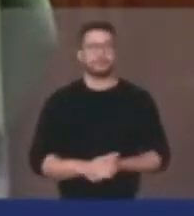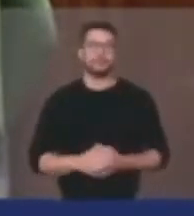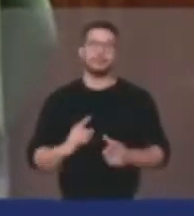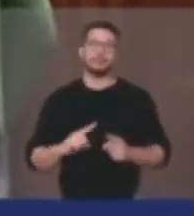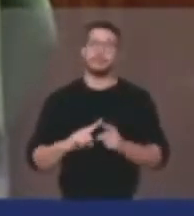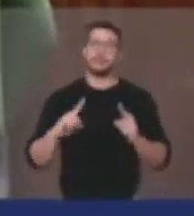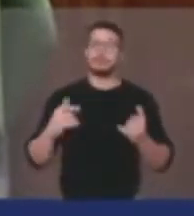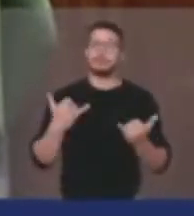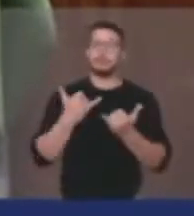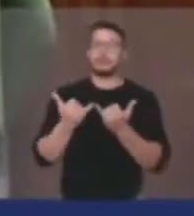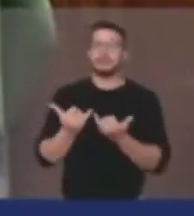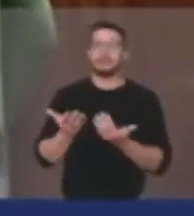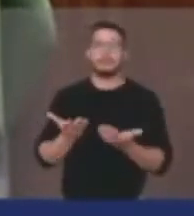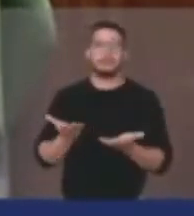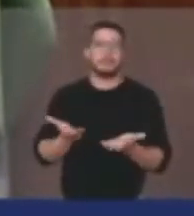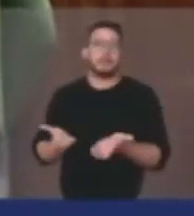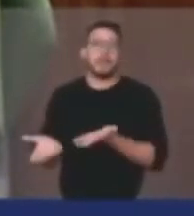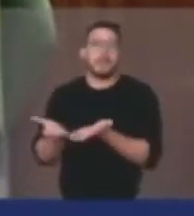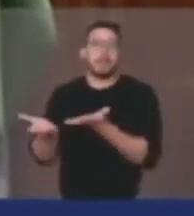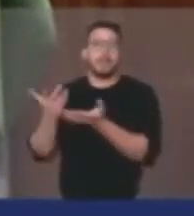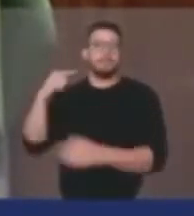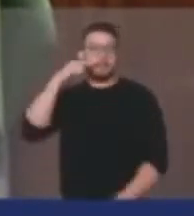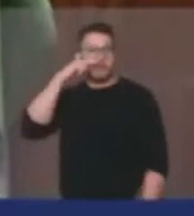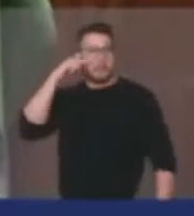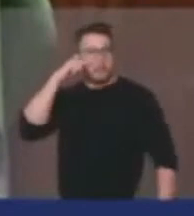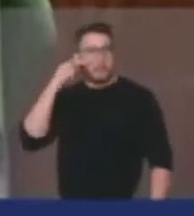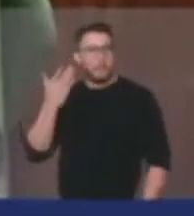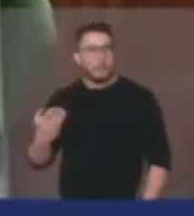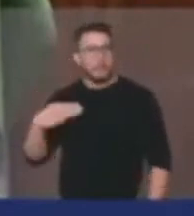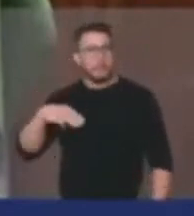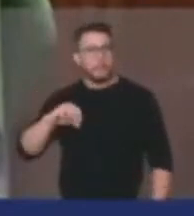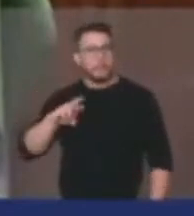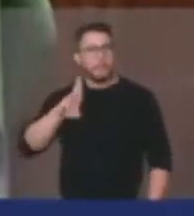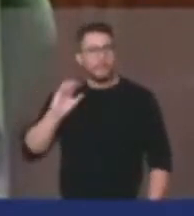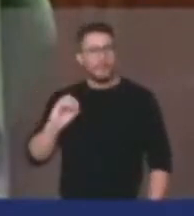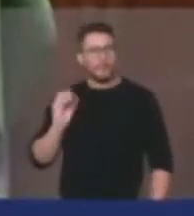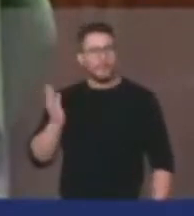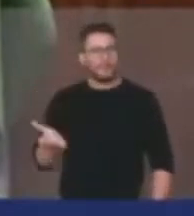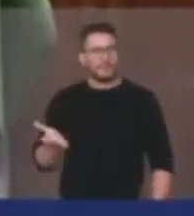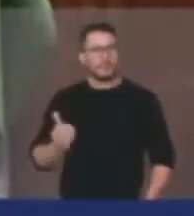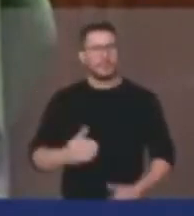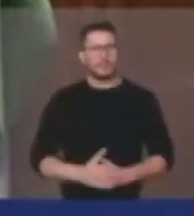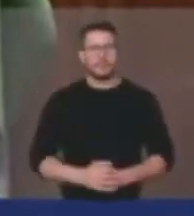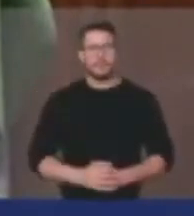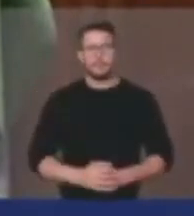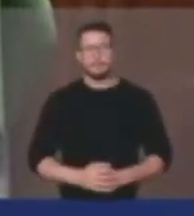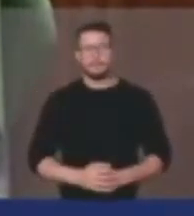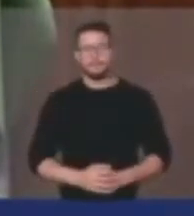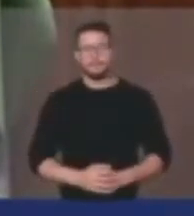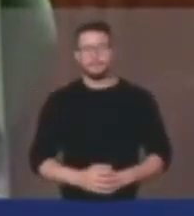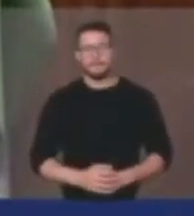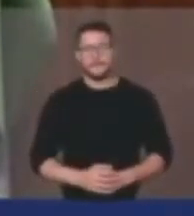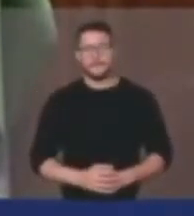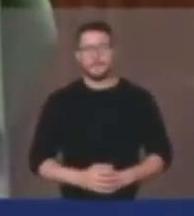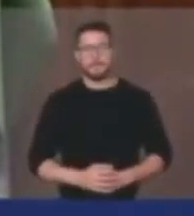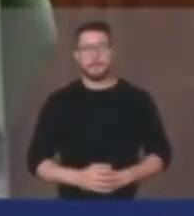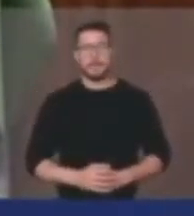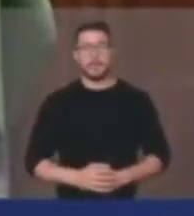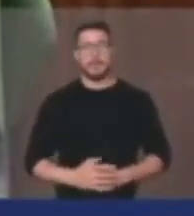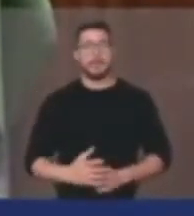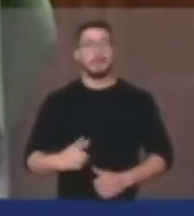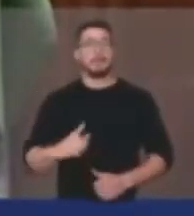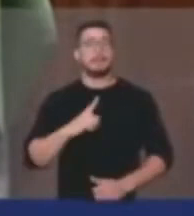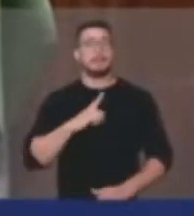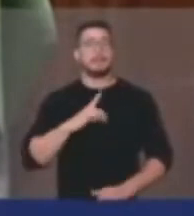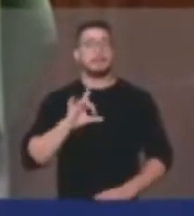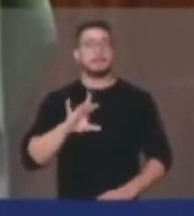ao ex-juiz Sérgio Moro. Senhor presidente, somente um grande jornal, nos últimos